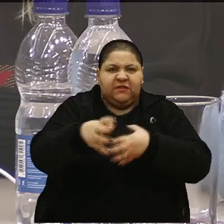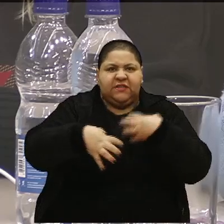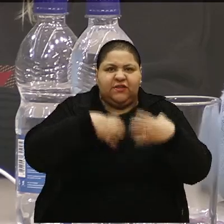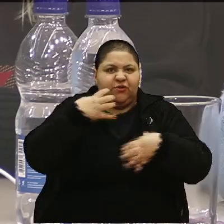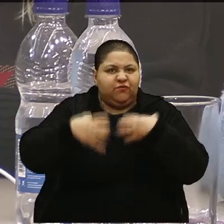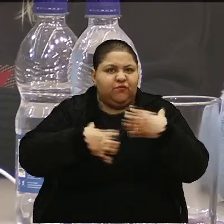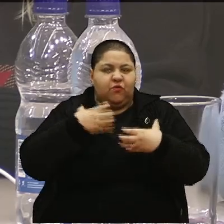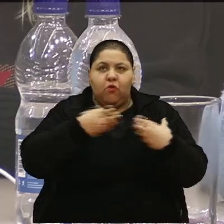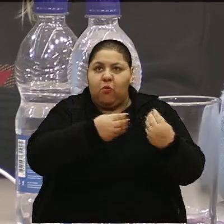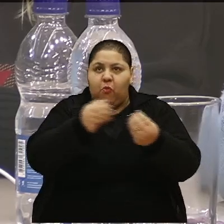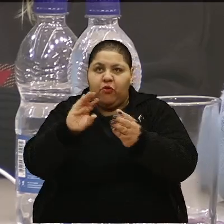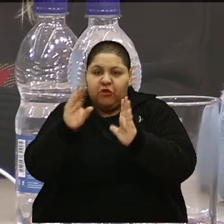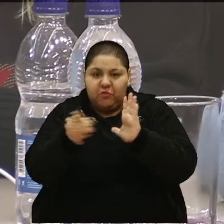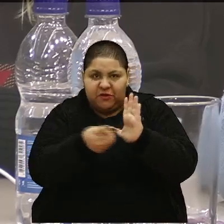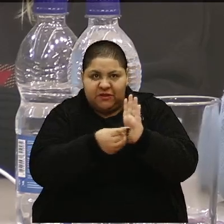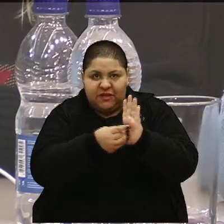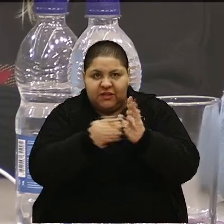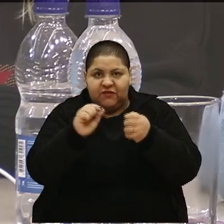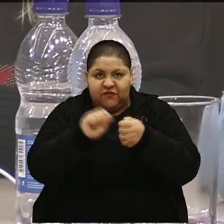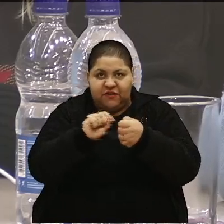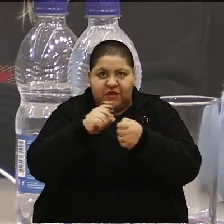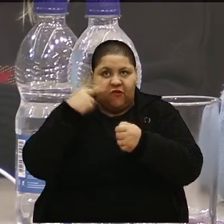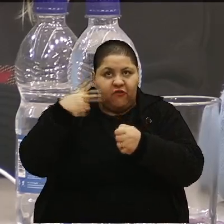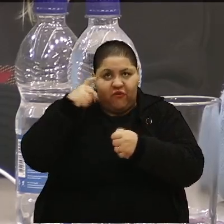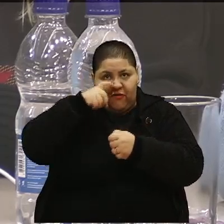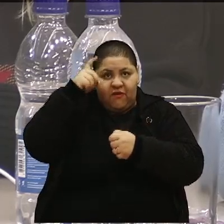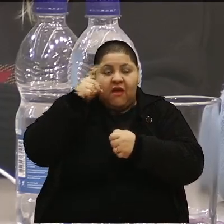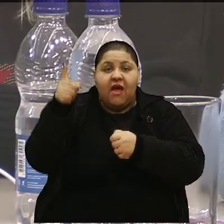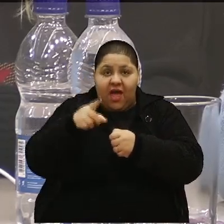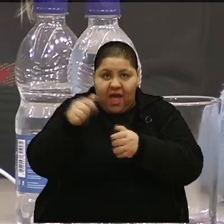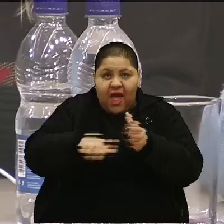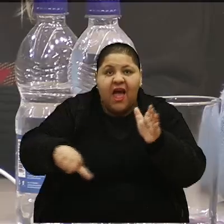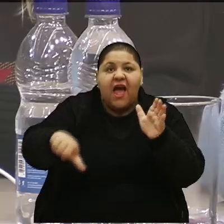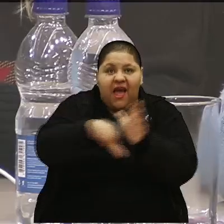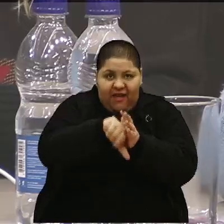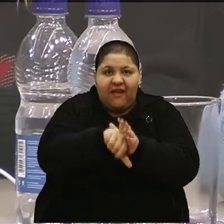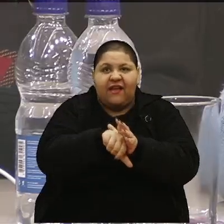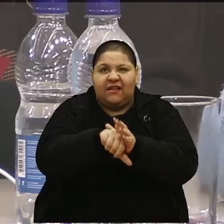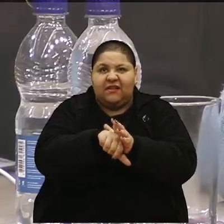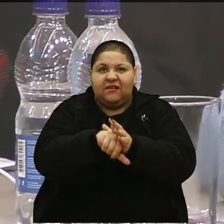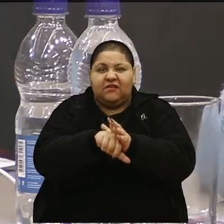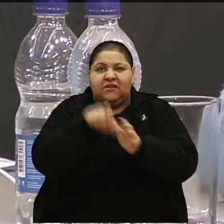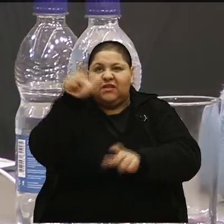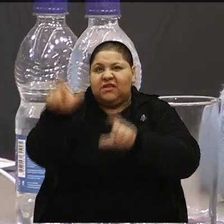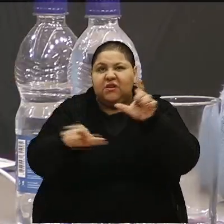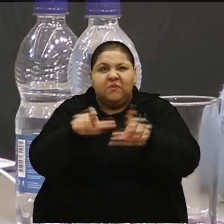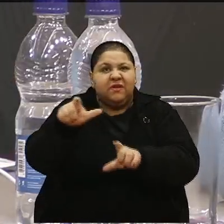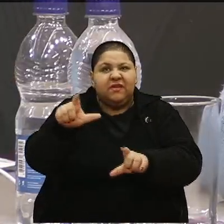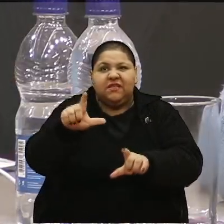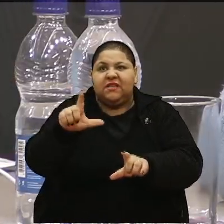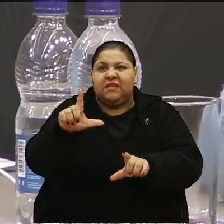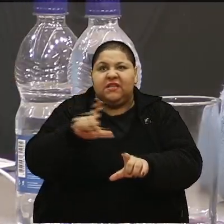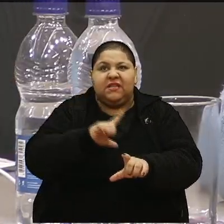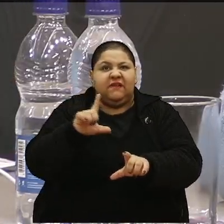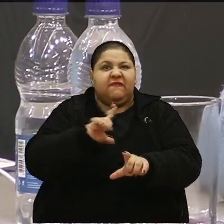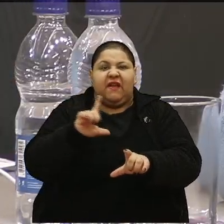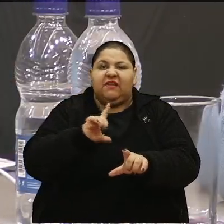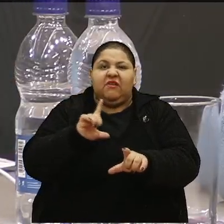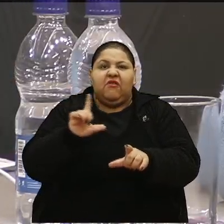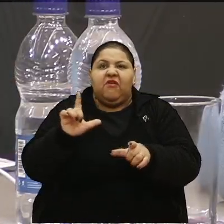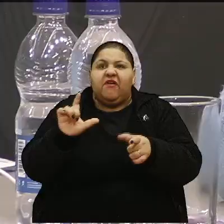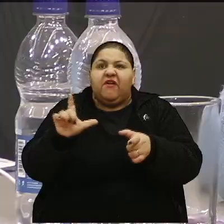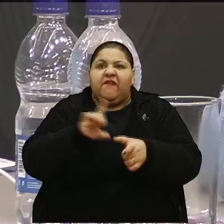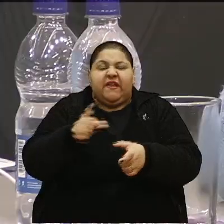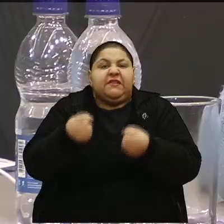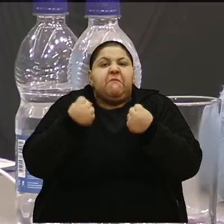das postagens fizeram com o senhor, vereador Bizzi, é crime, são canalhas, são pessoas que fazem peso na terra. Pessoas